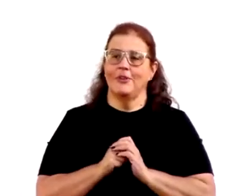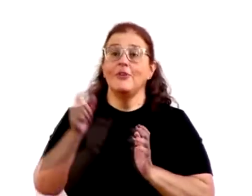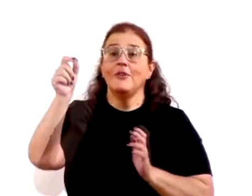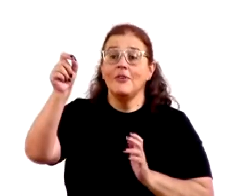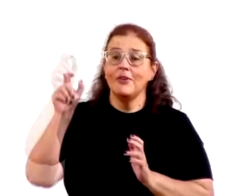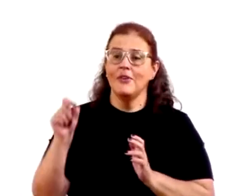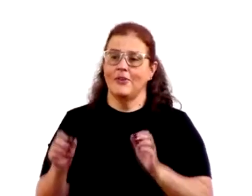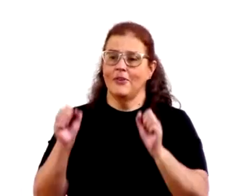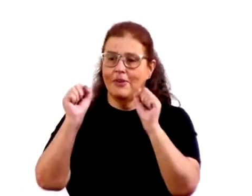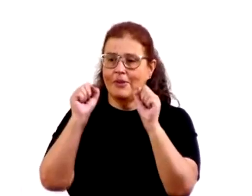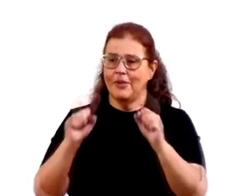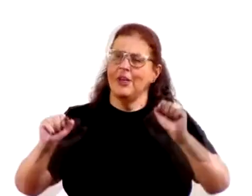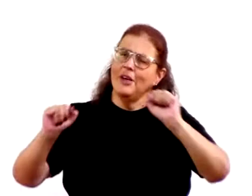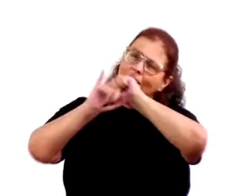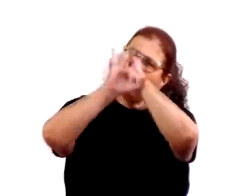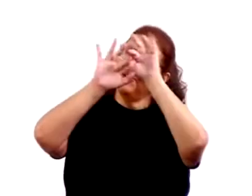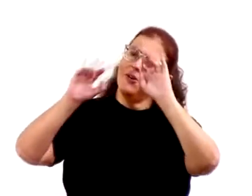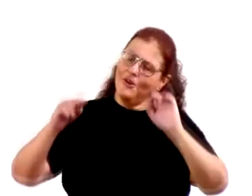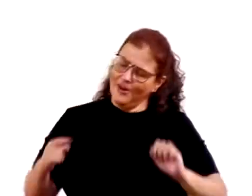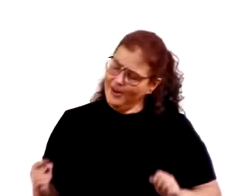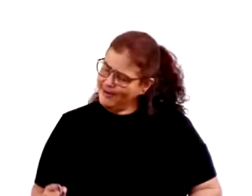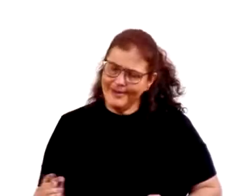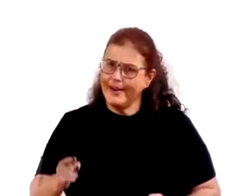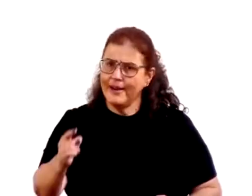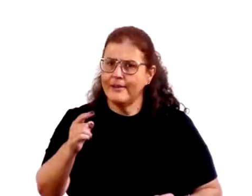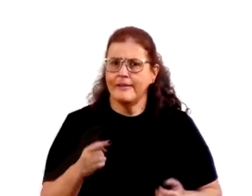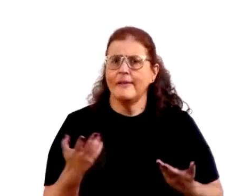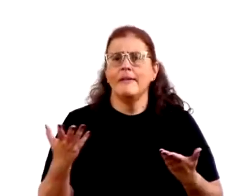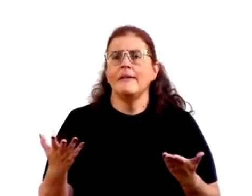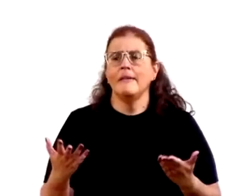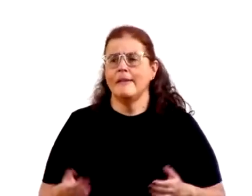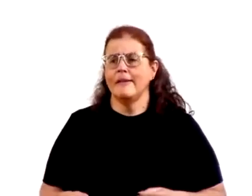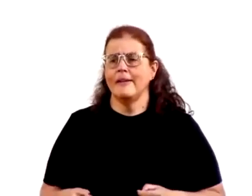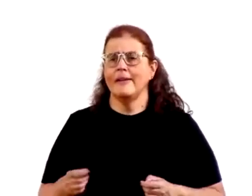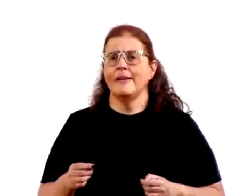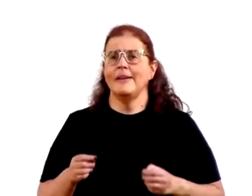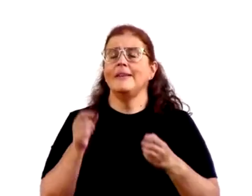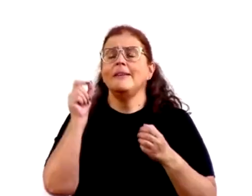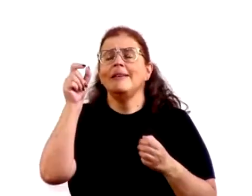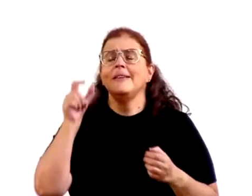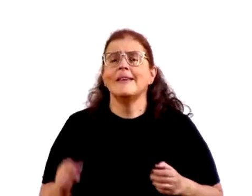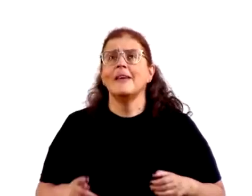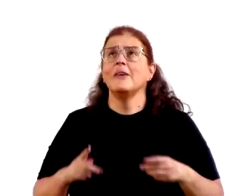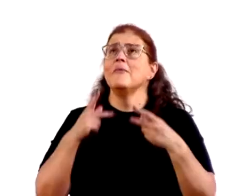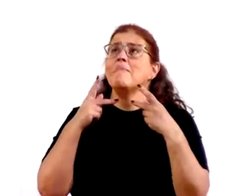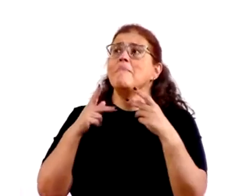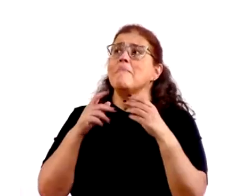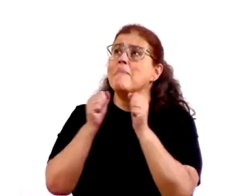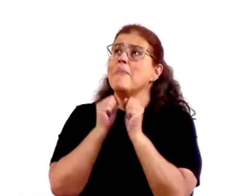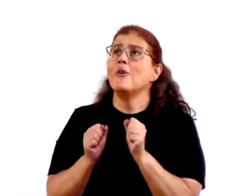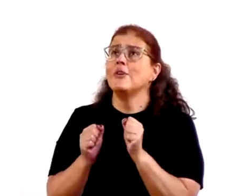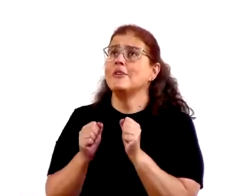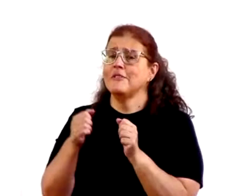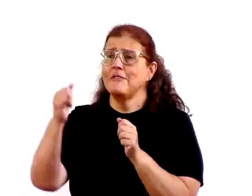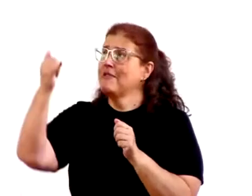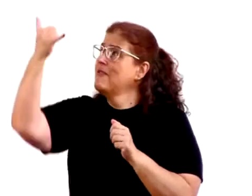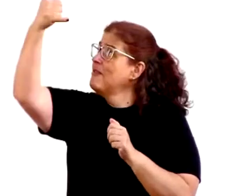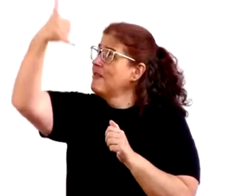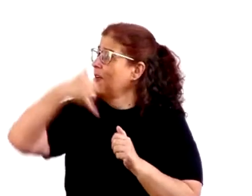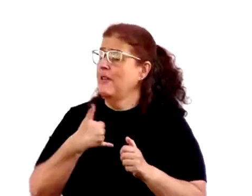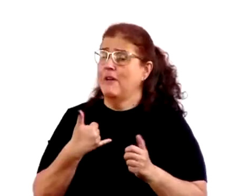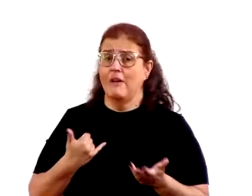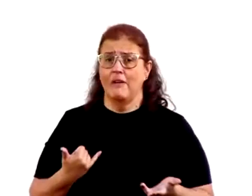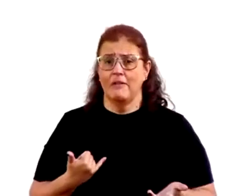pode acessar a glória eterna? Quem pode nos falar de lá? Jesus